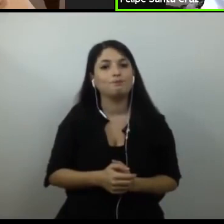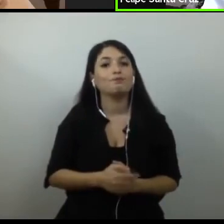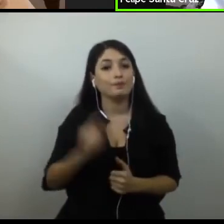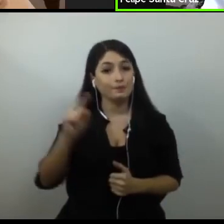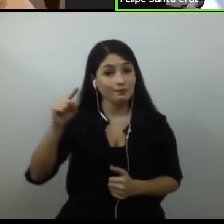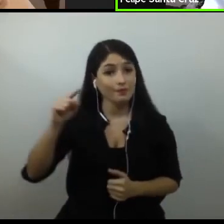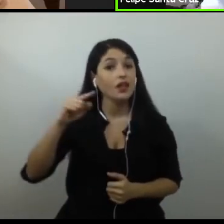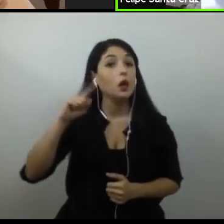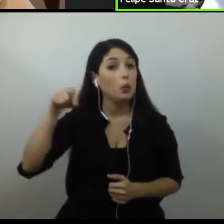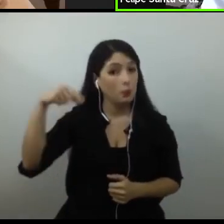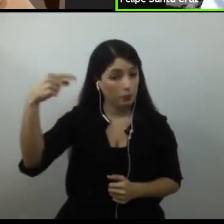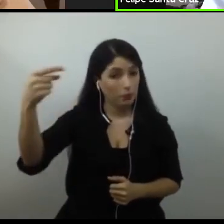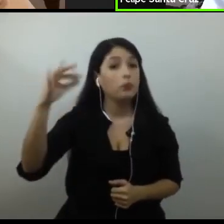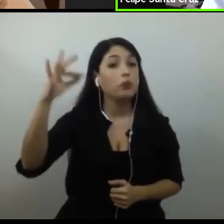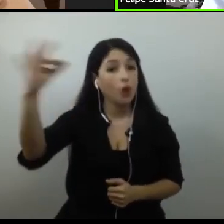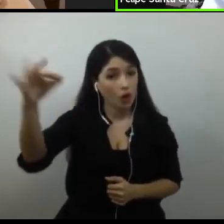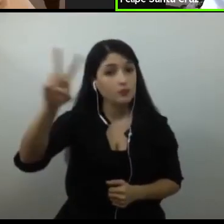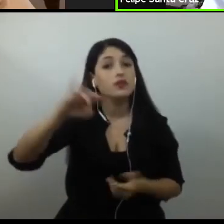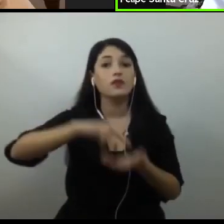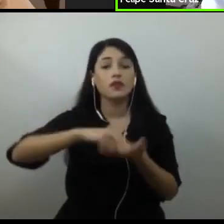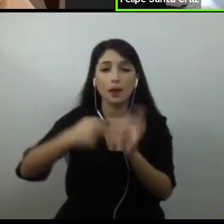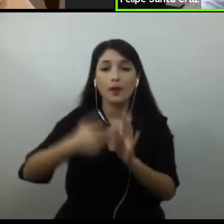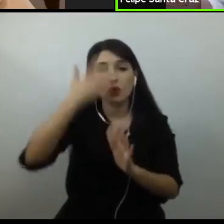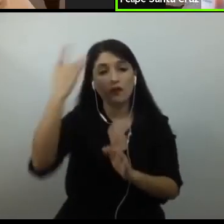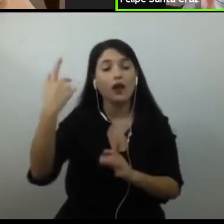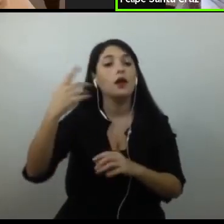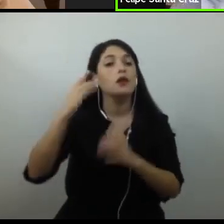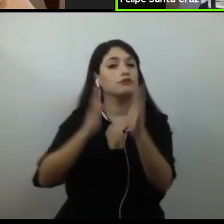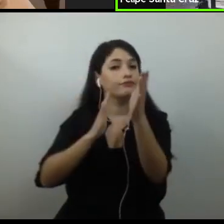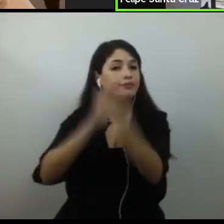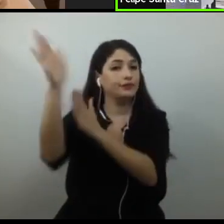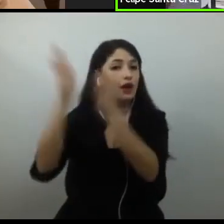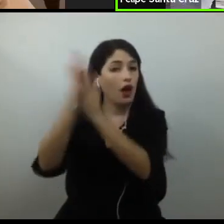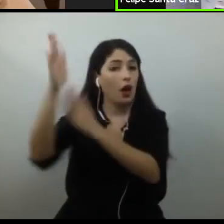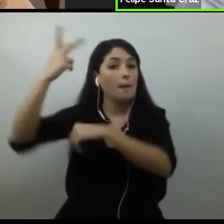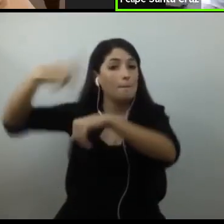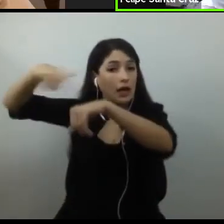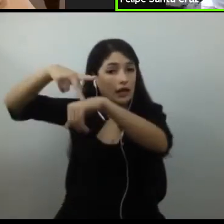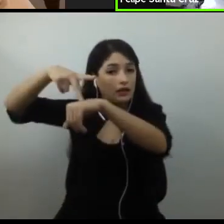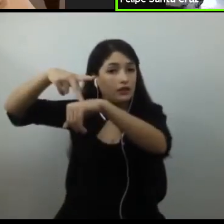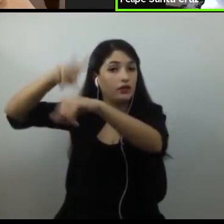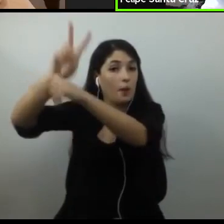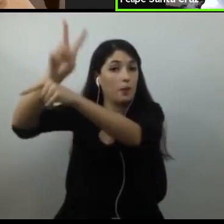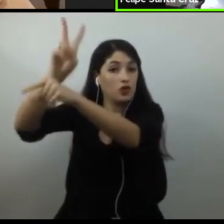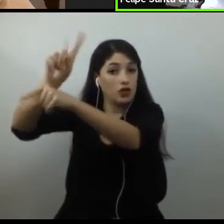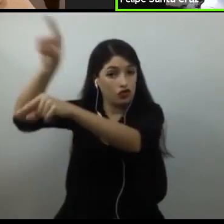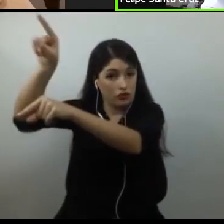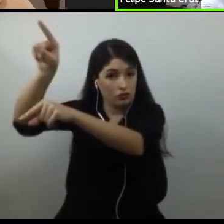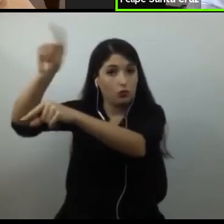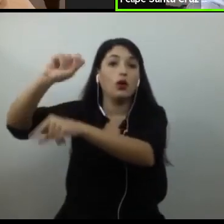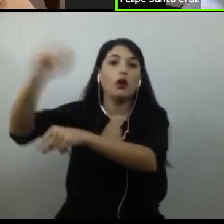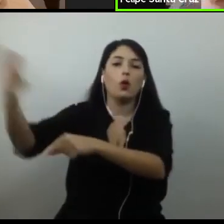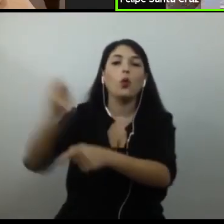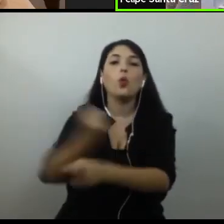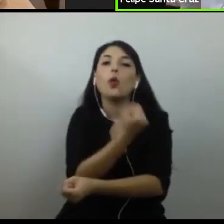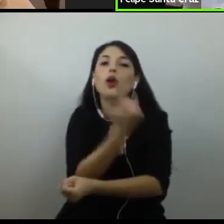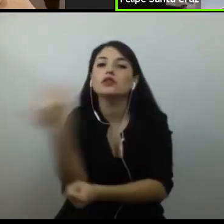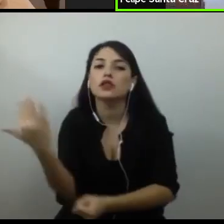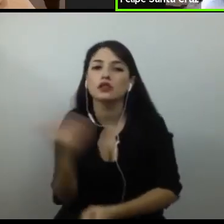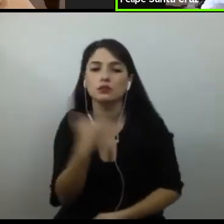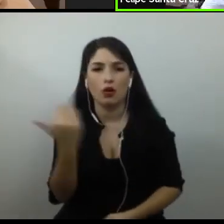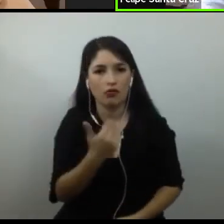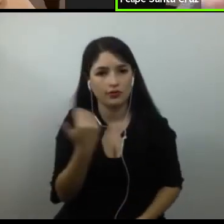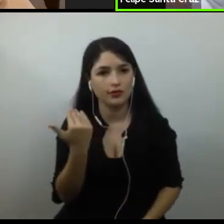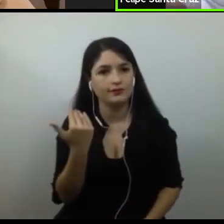exilados. Essa é a verdade. E quem ignorar essa realidade efetivamente está